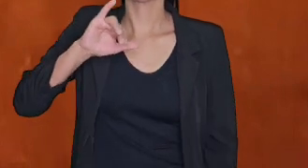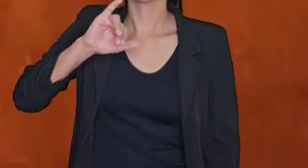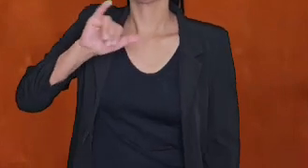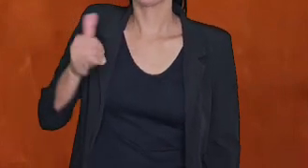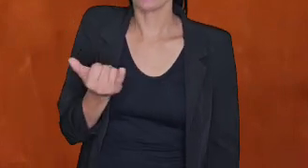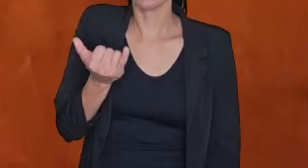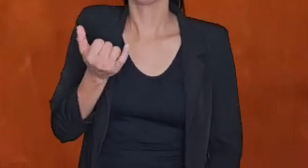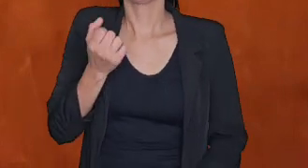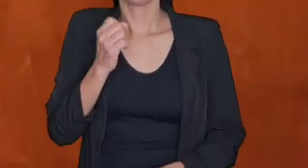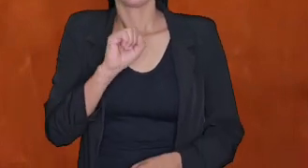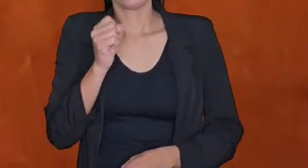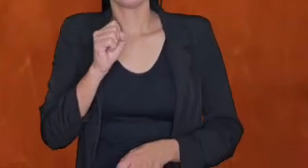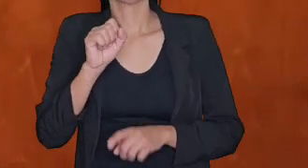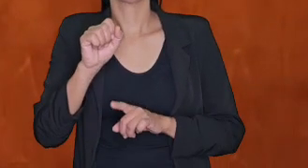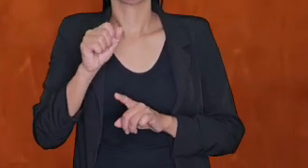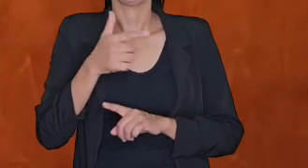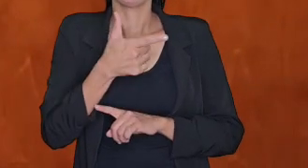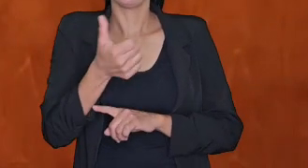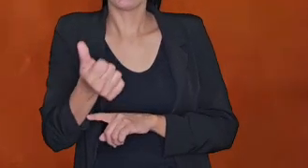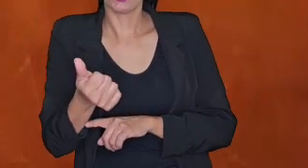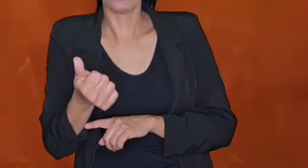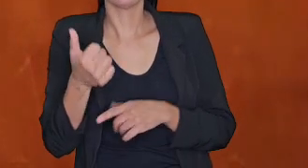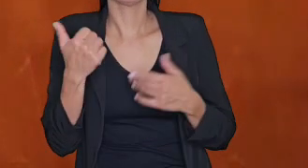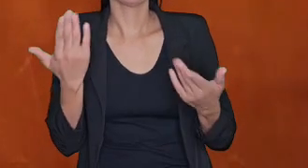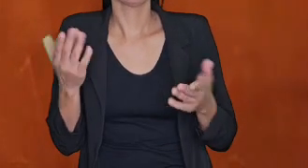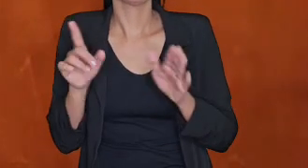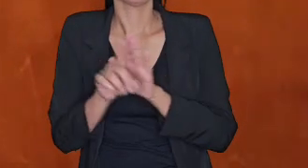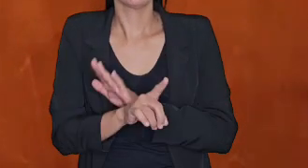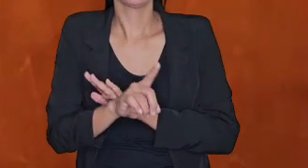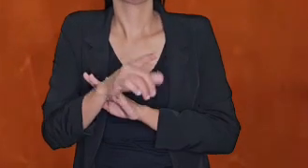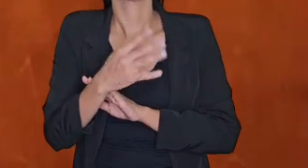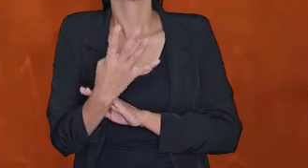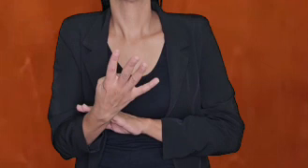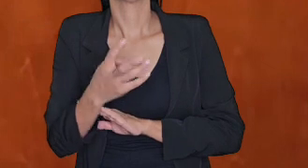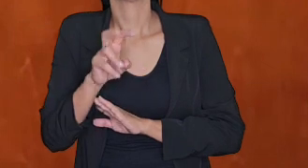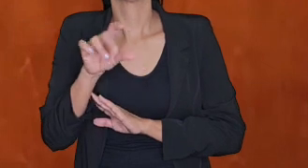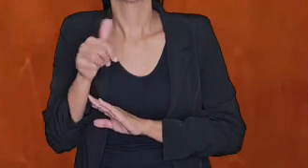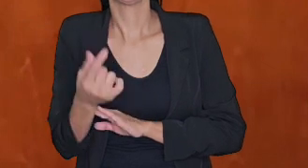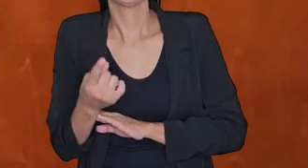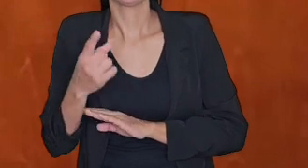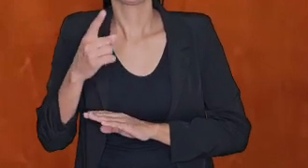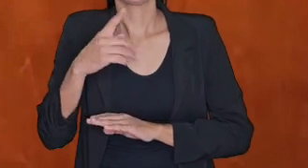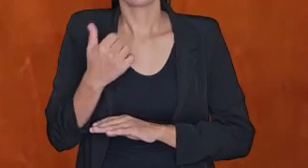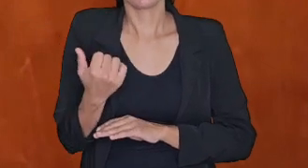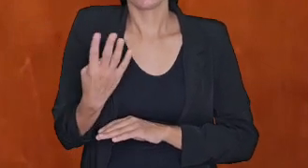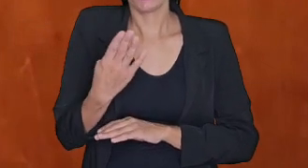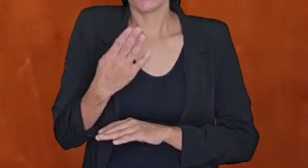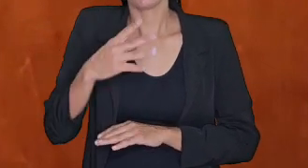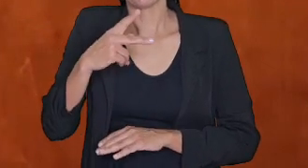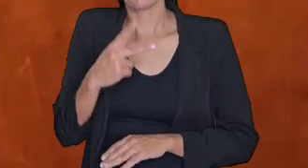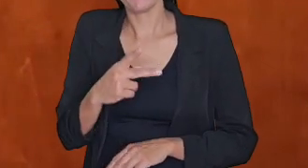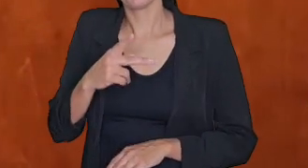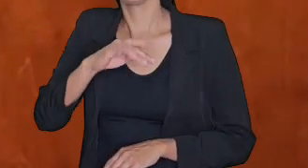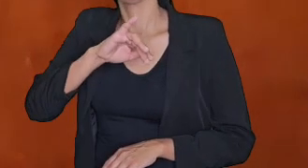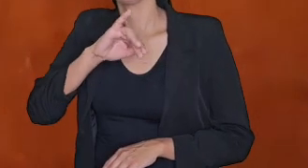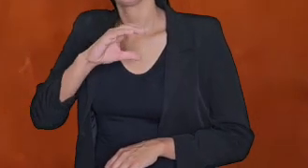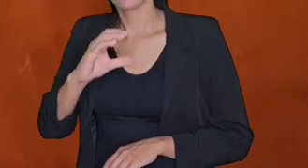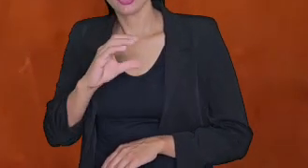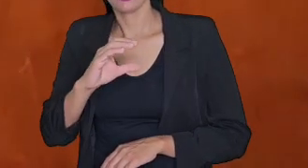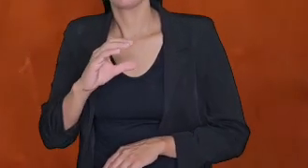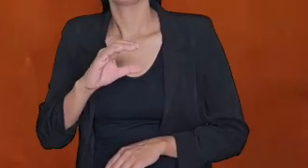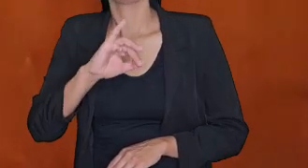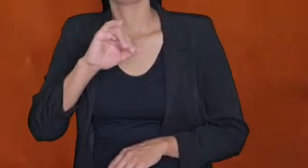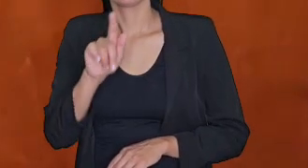provimentos CGJ 8 de 21 e 13 de 21. Portaria Conjunta 1751 de